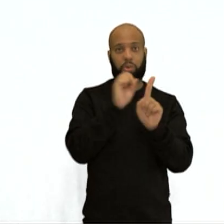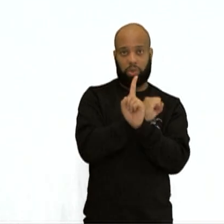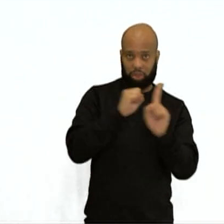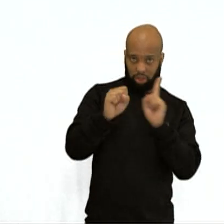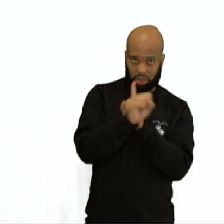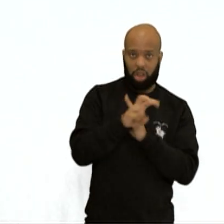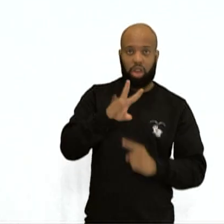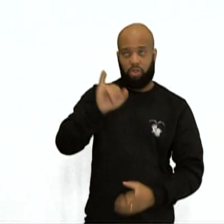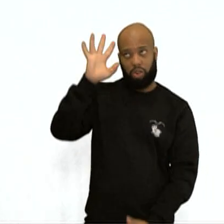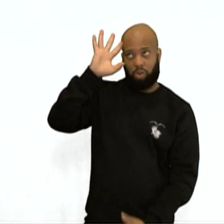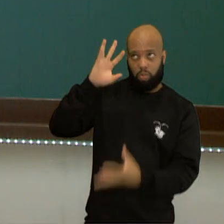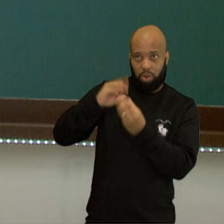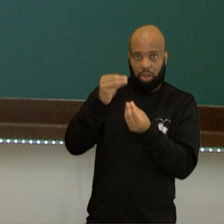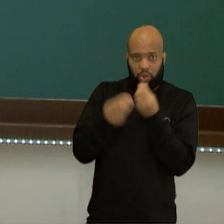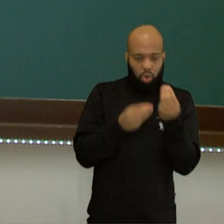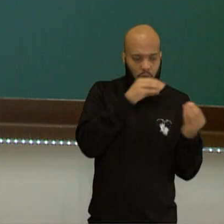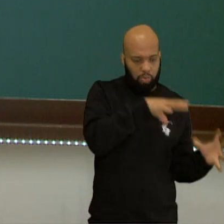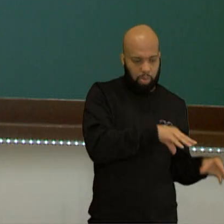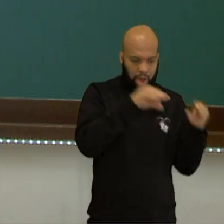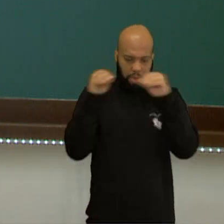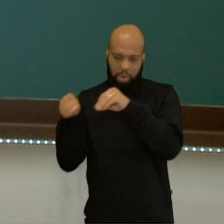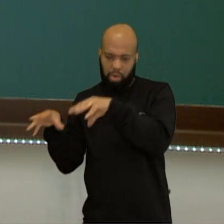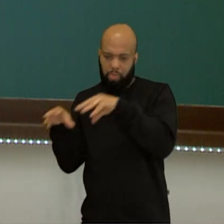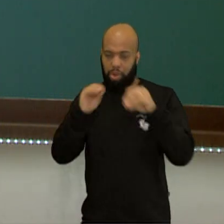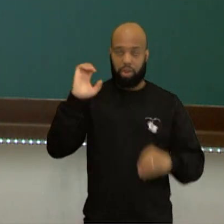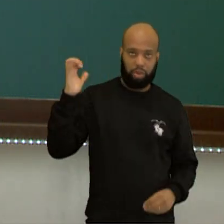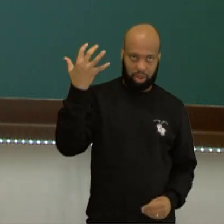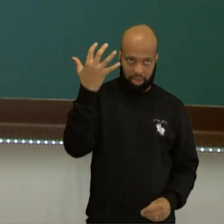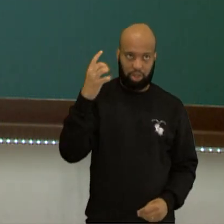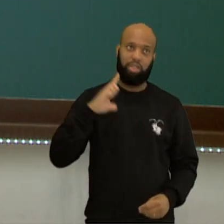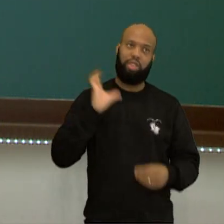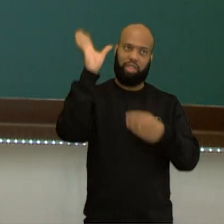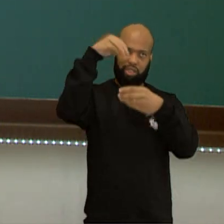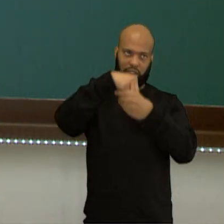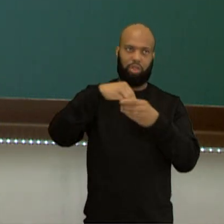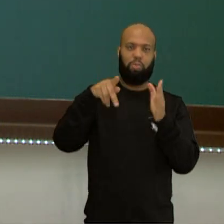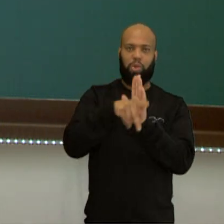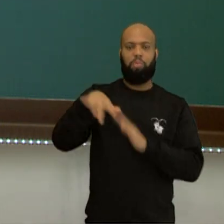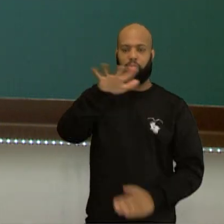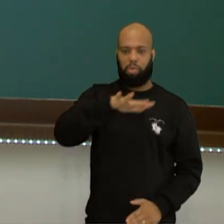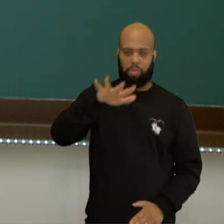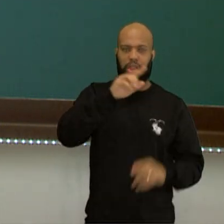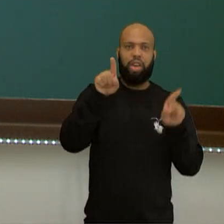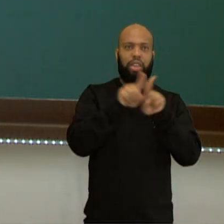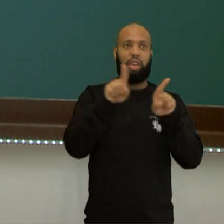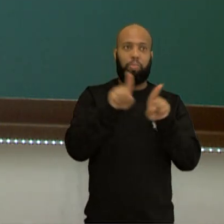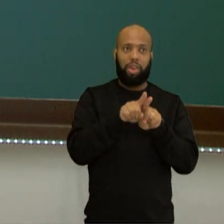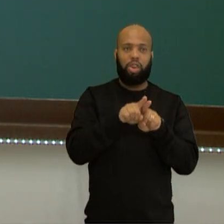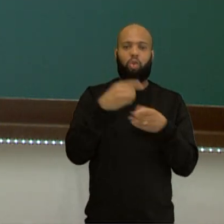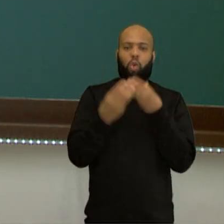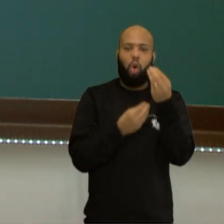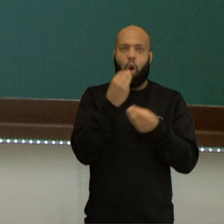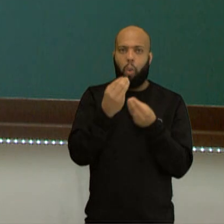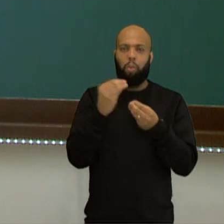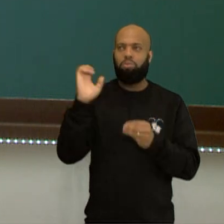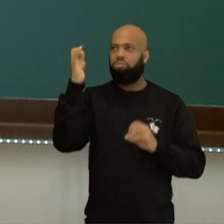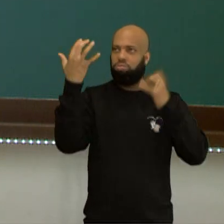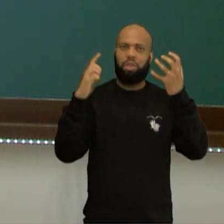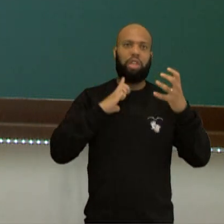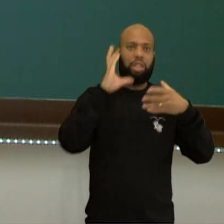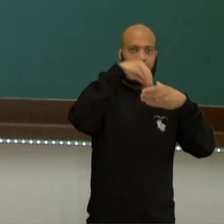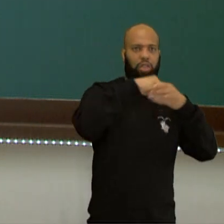migrações internas nesse processo. Qual a finalidade ou quais as contribuições ou ainda quais